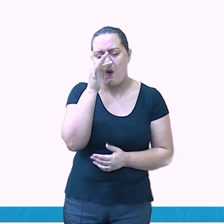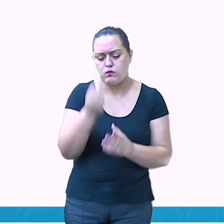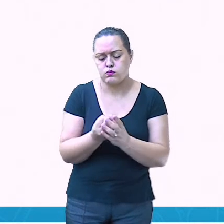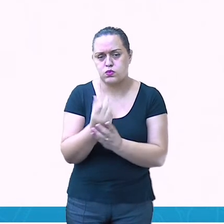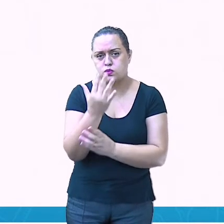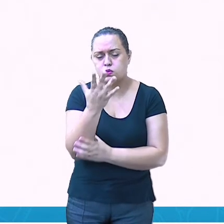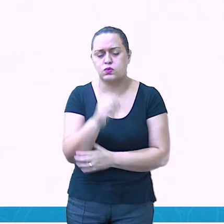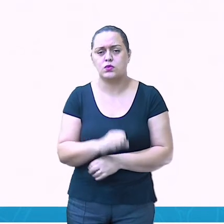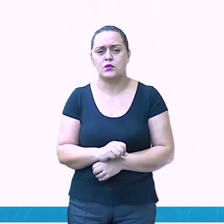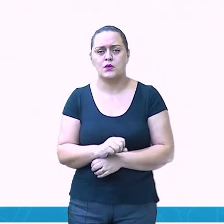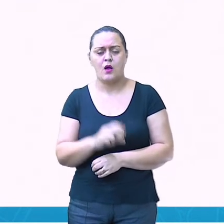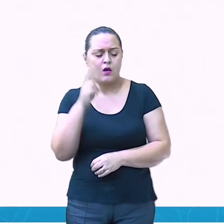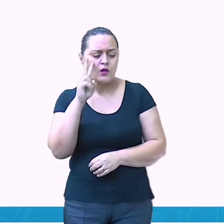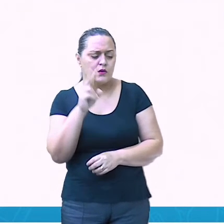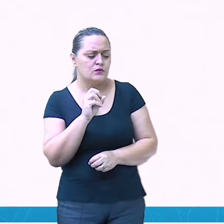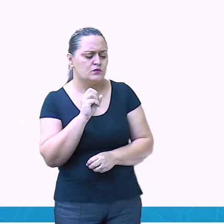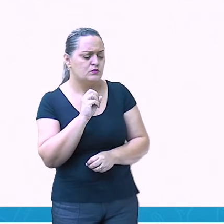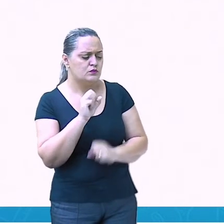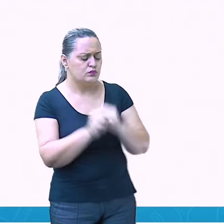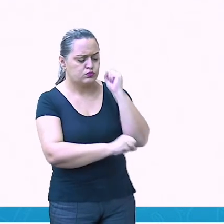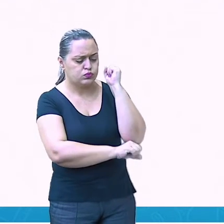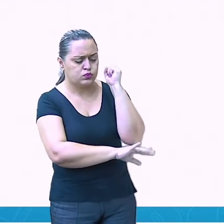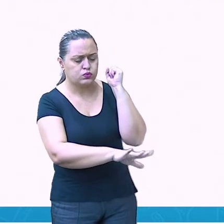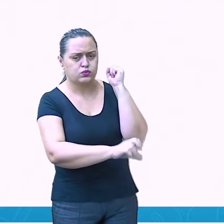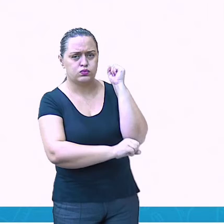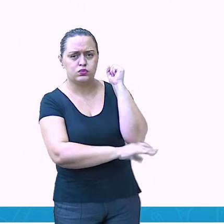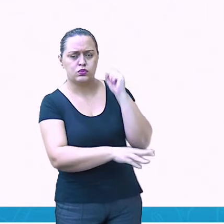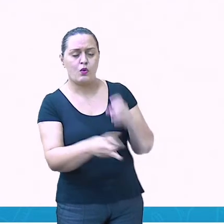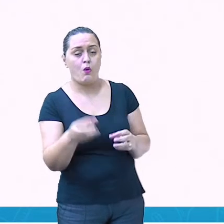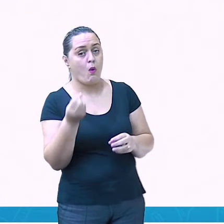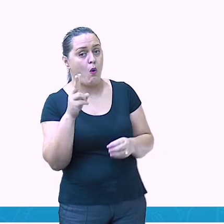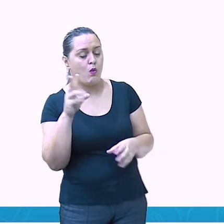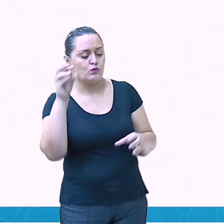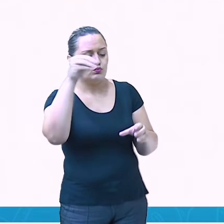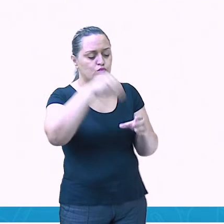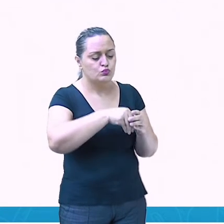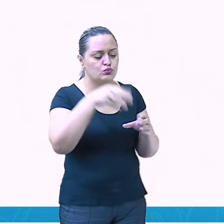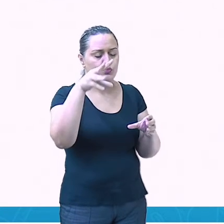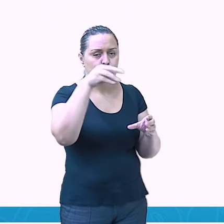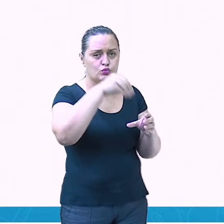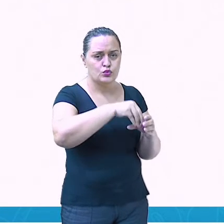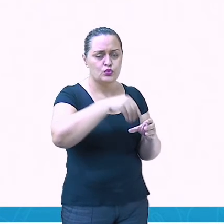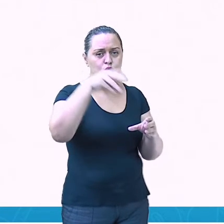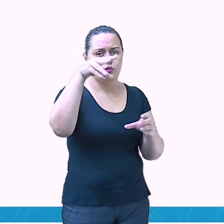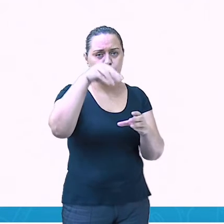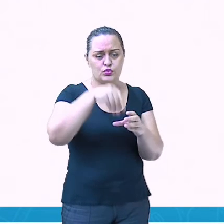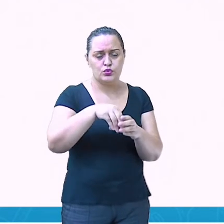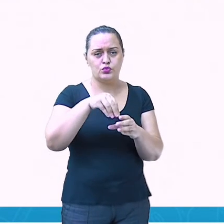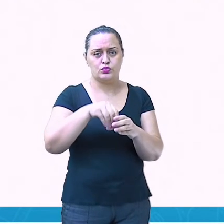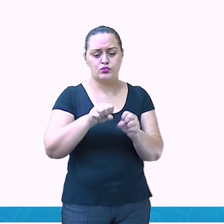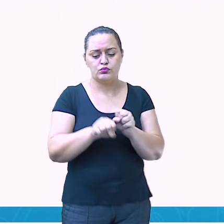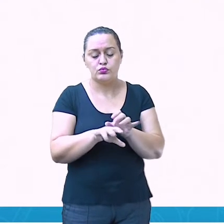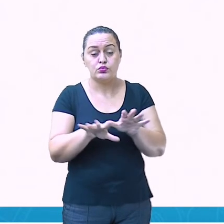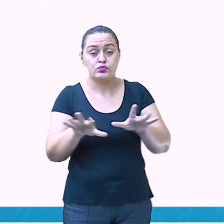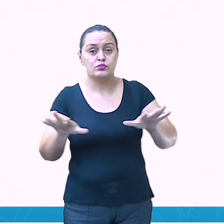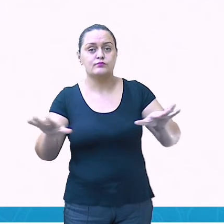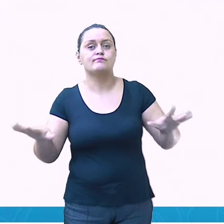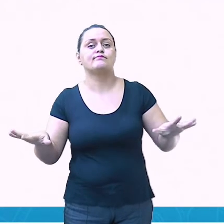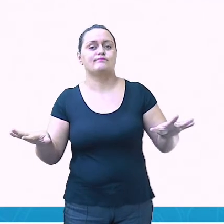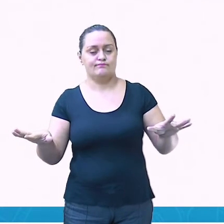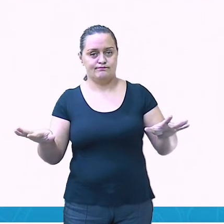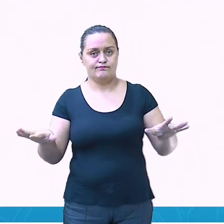organizar para que essas sementes sejam dispersas em locais diferentes da onde a sua matriz está, para que você